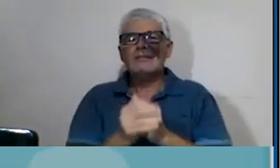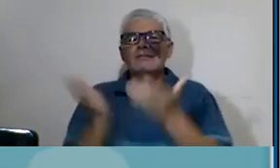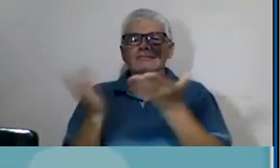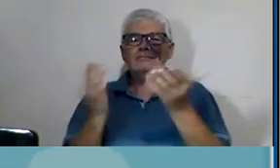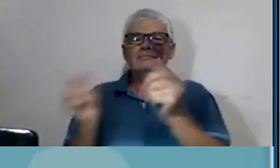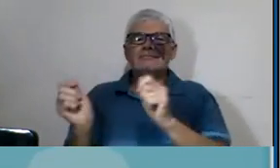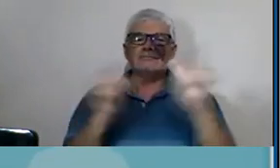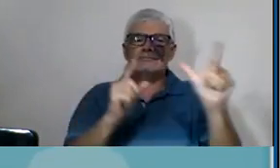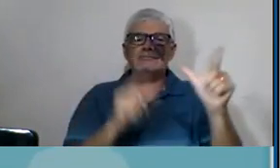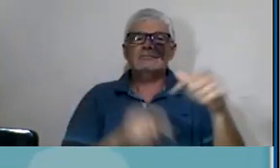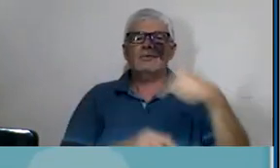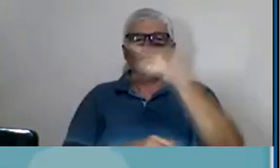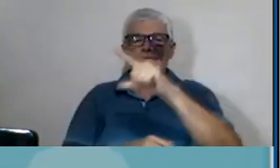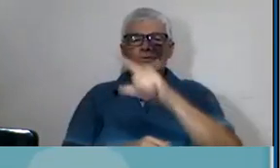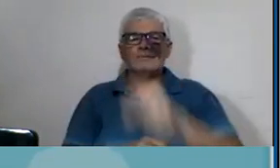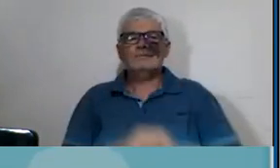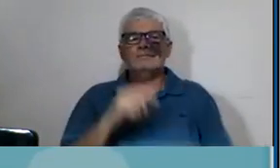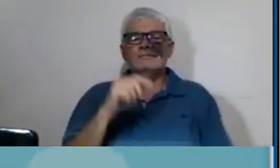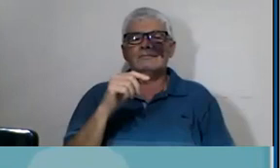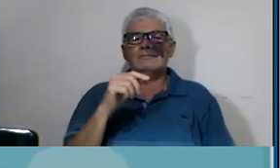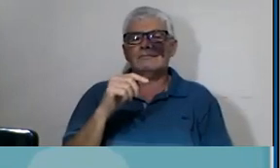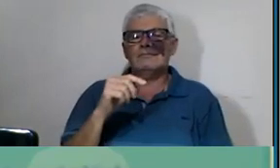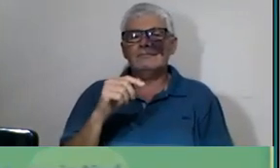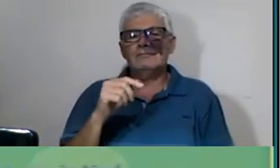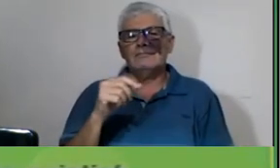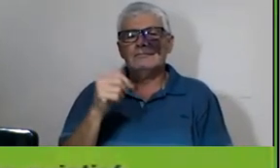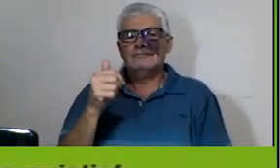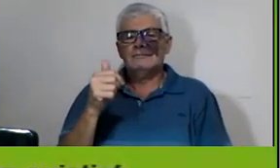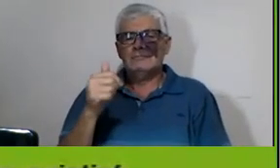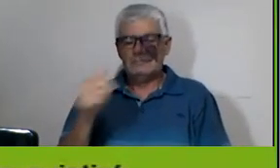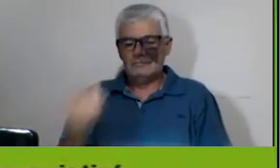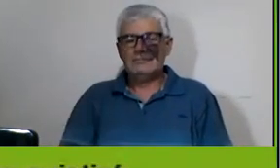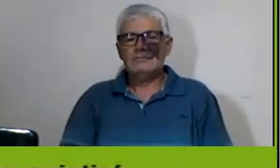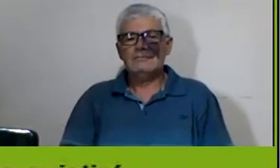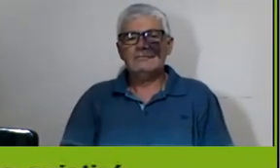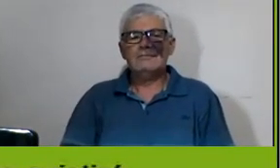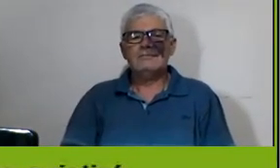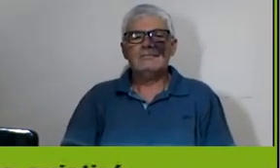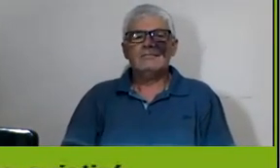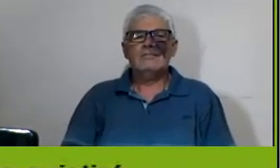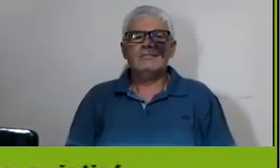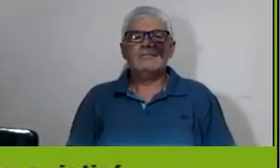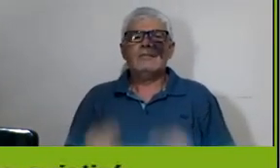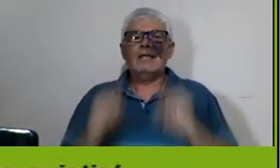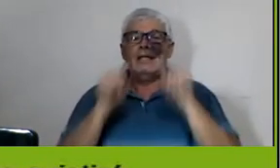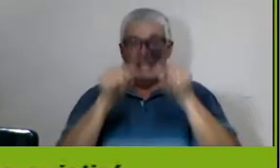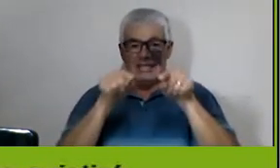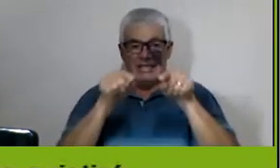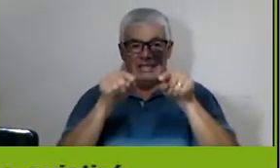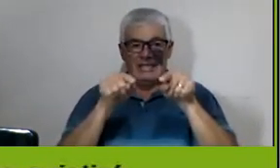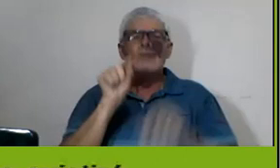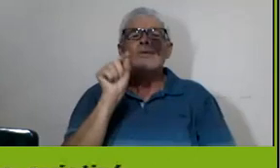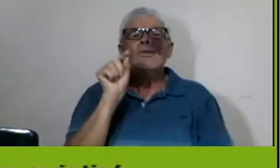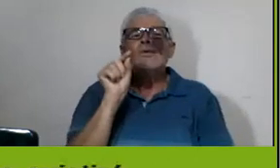estamos. Bom, então, o livro de Ageu, Ageu é considerado um dos profetas